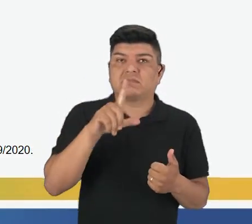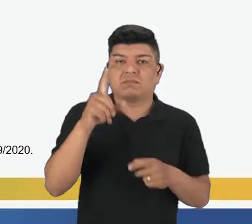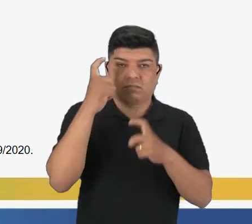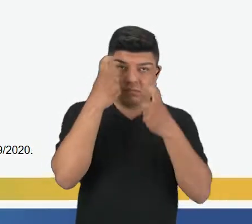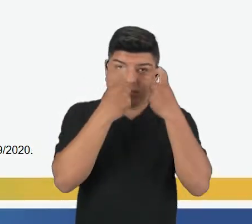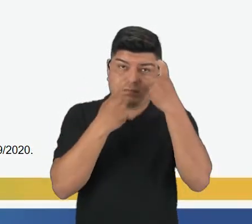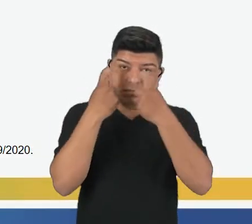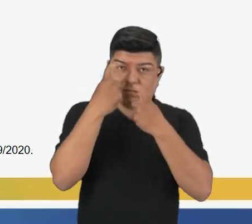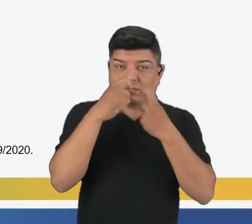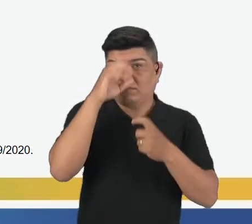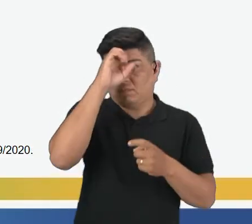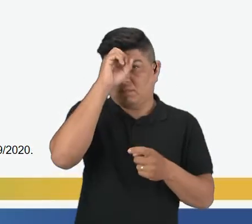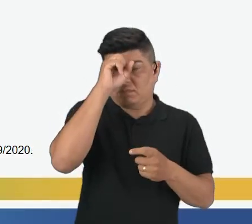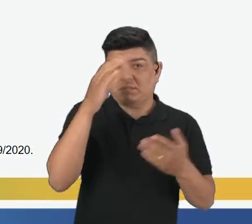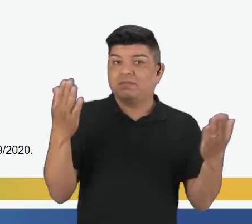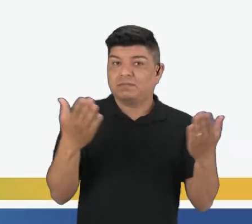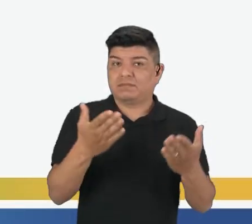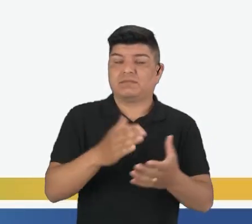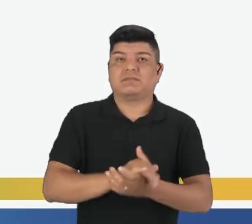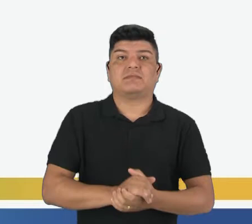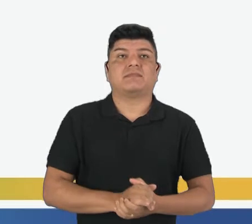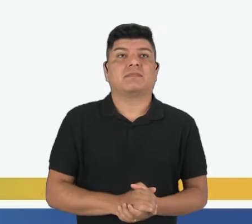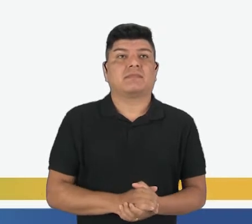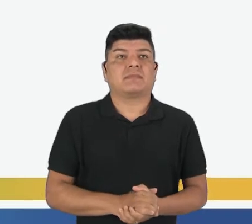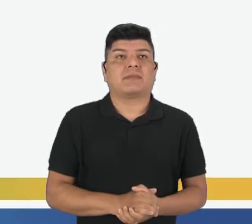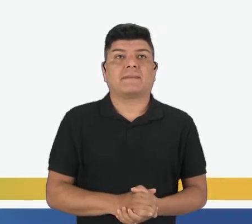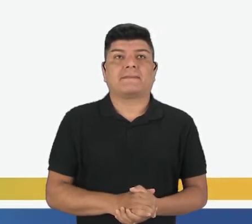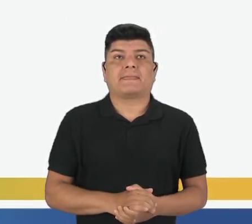a gente vai aprender sobre elas.